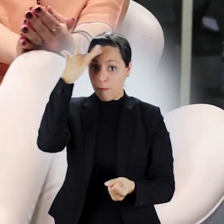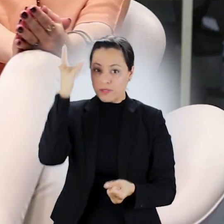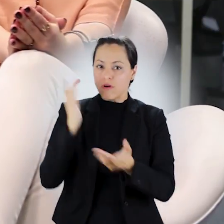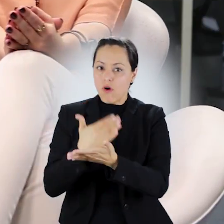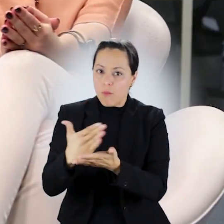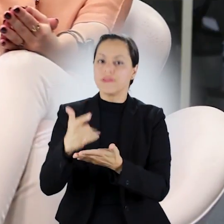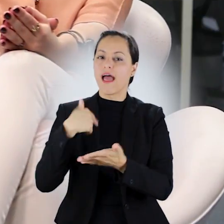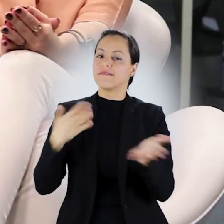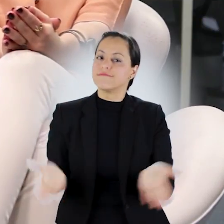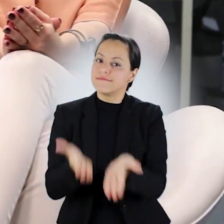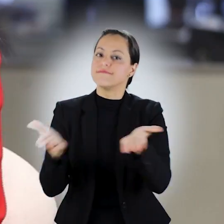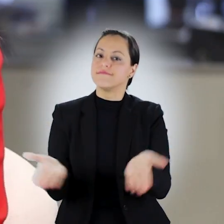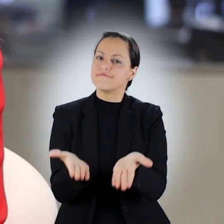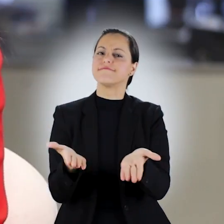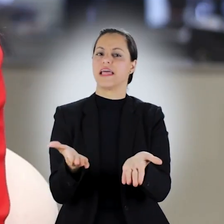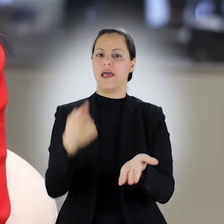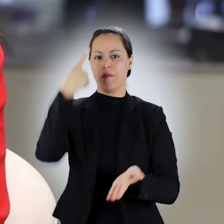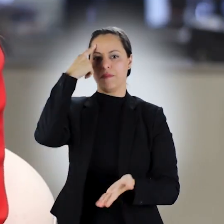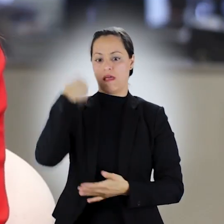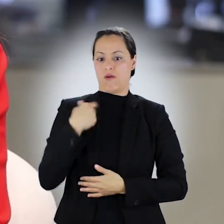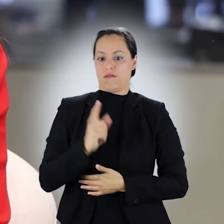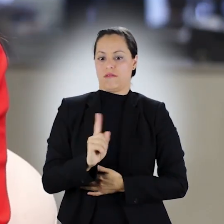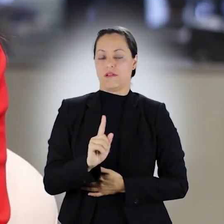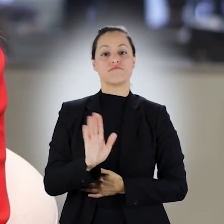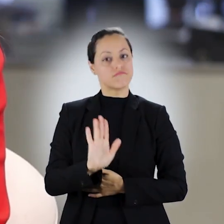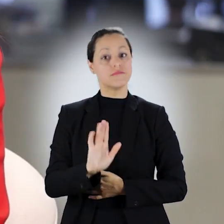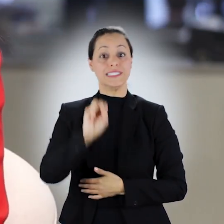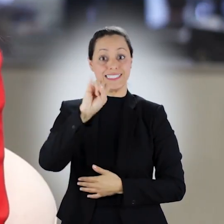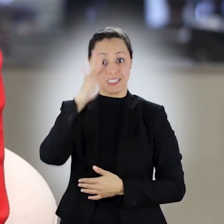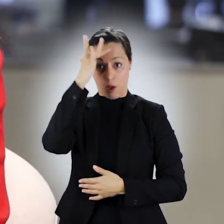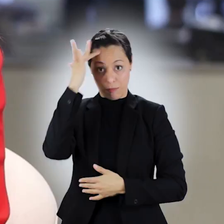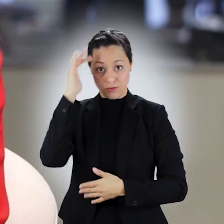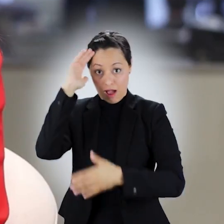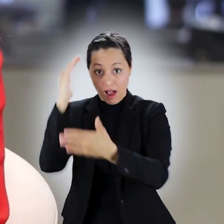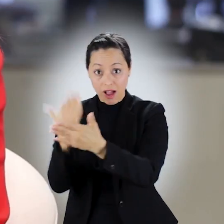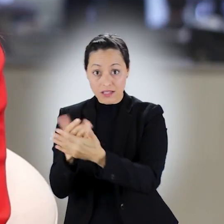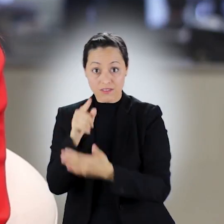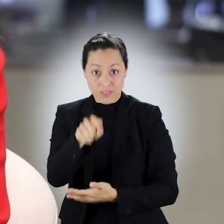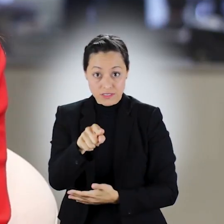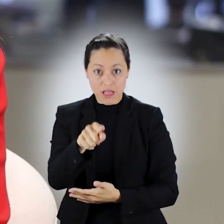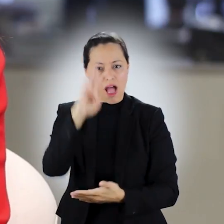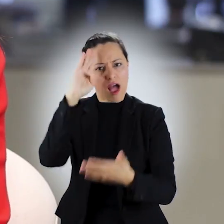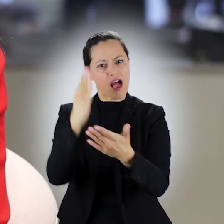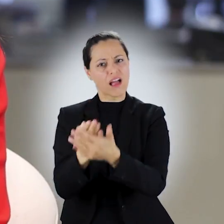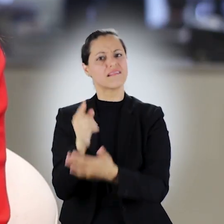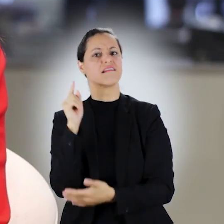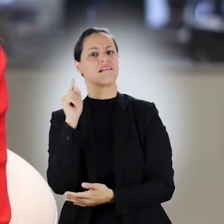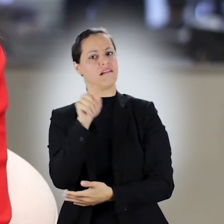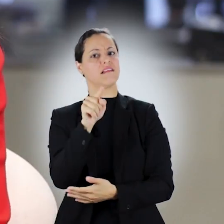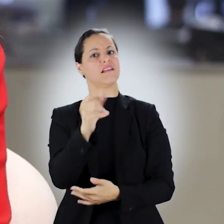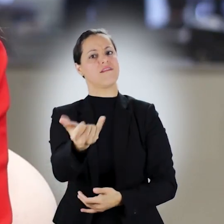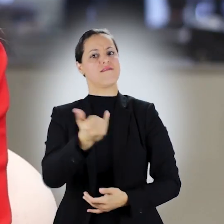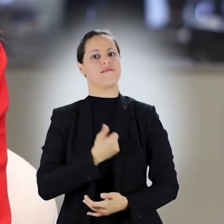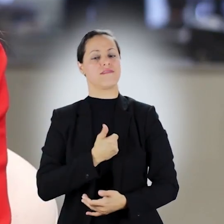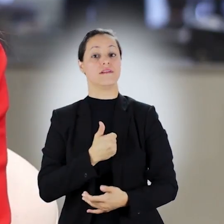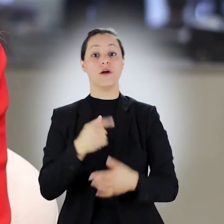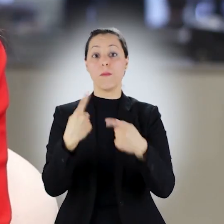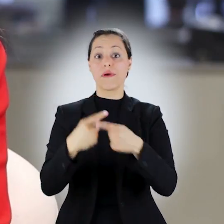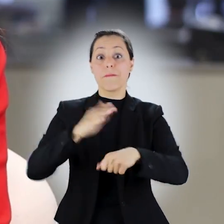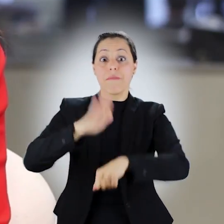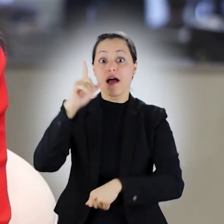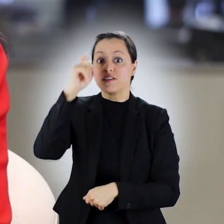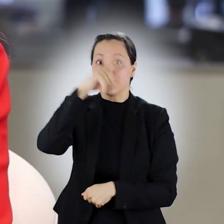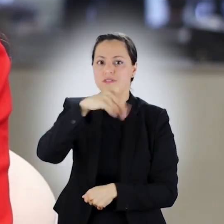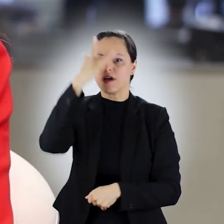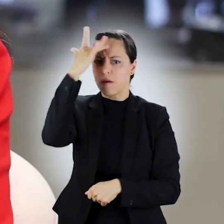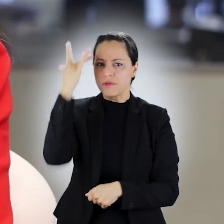Para as pessoas que estão começando, eu sempre falo isso. Não diga não. Se alguém um dia acredita em você, acredita nessa pessoa. Porque o mais difícil é